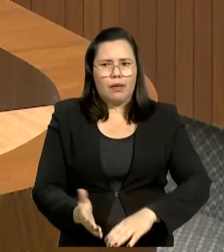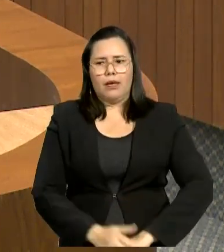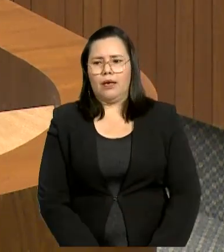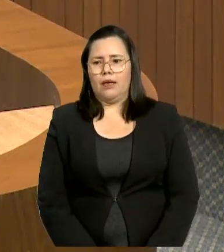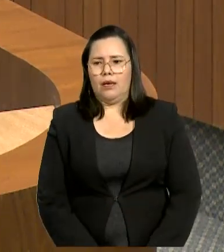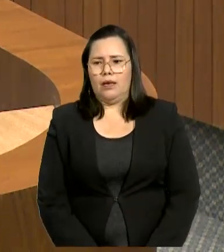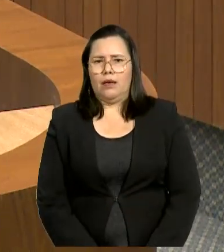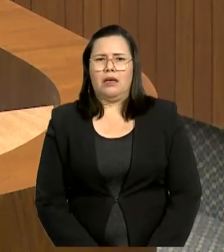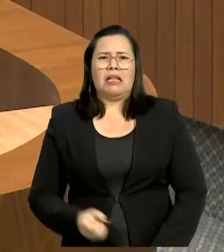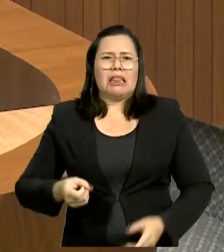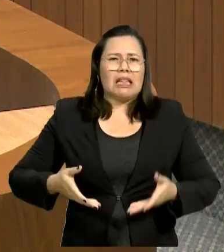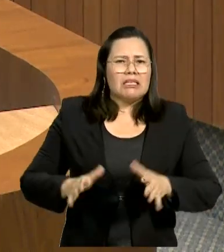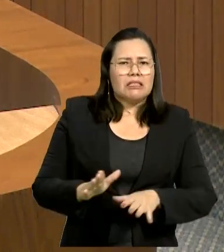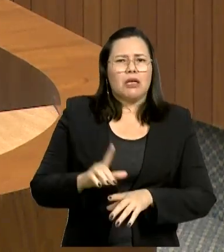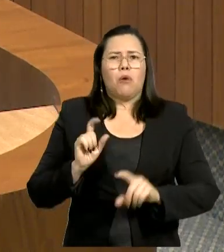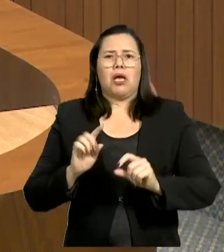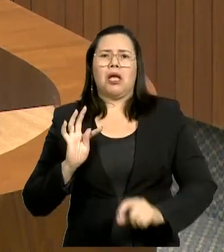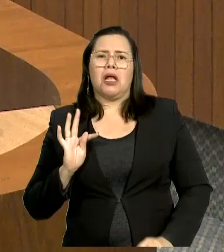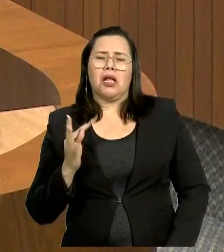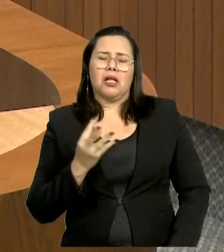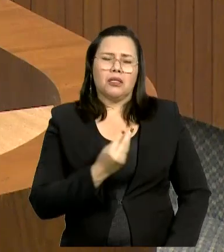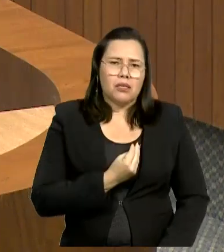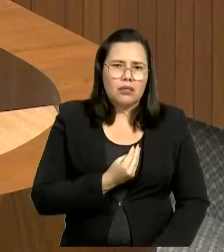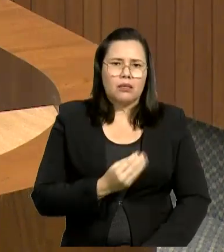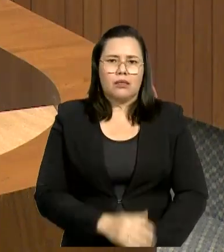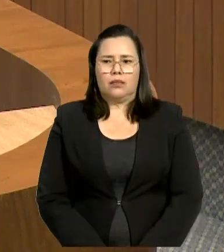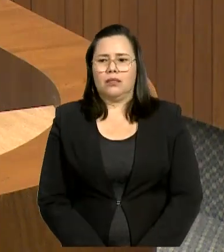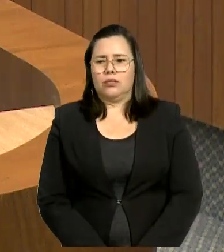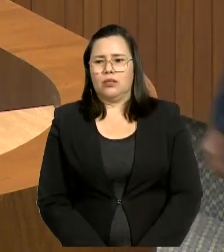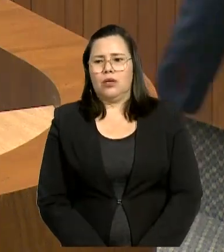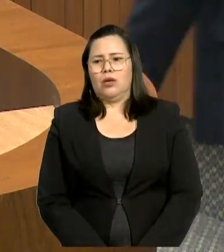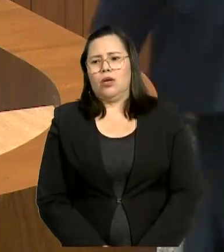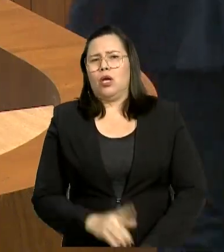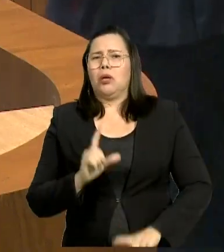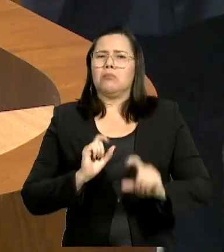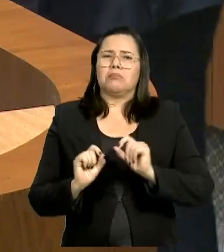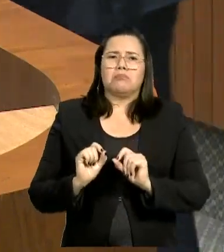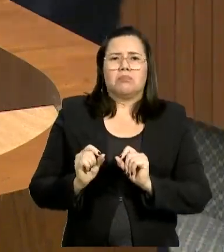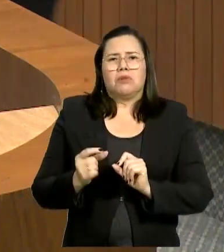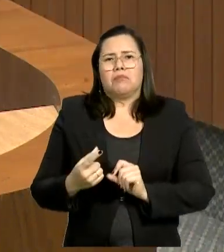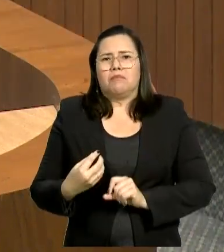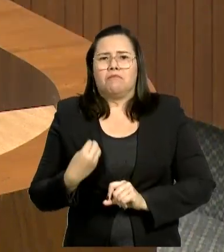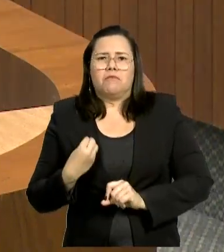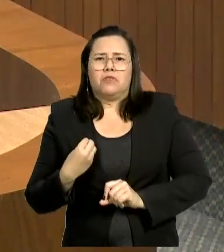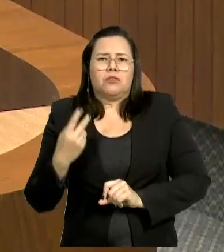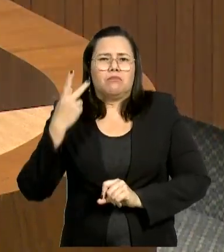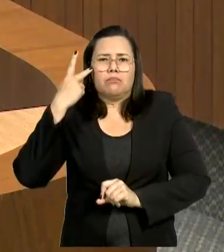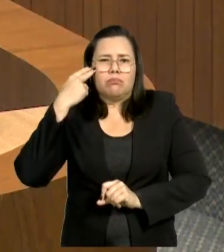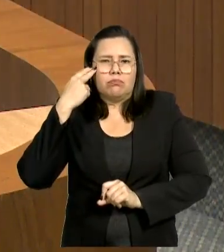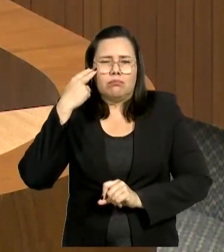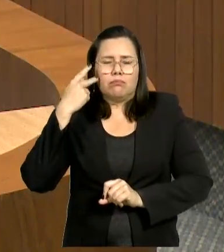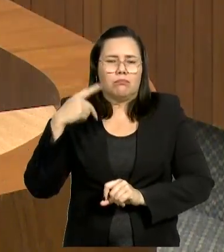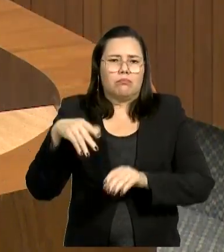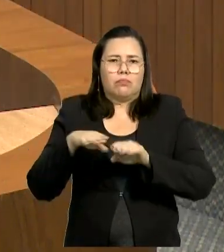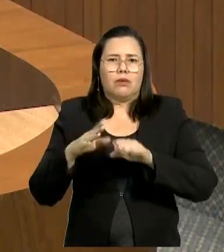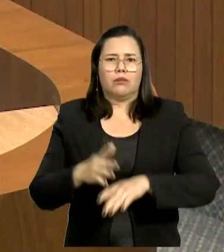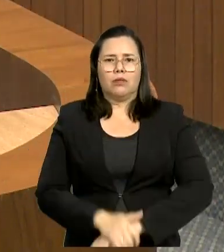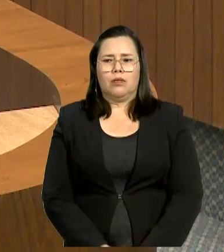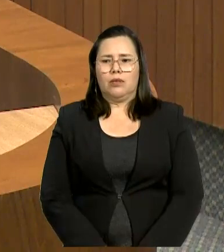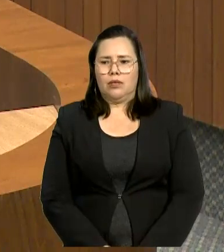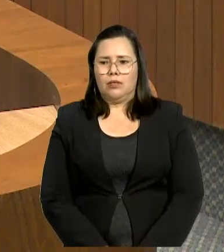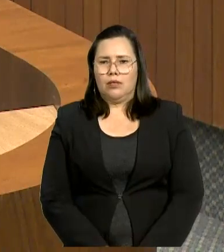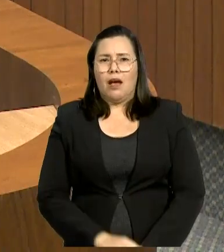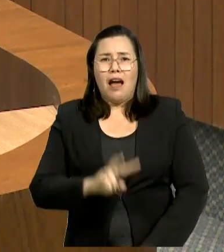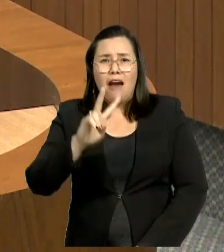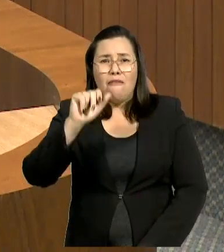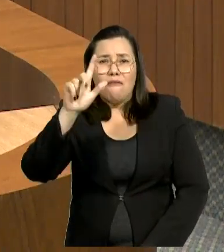orientação heterossexual e um padrão de vida comum, a gente não vai ter vaga